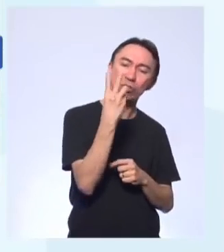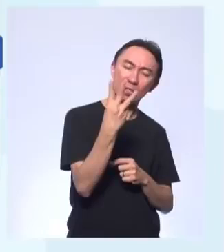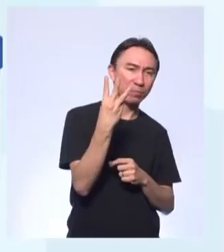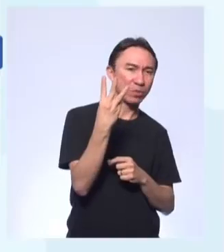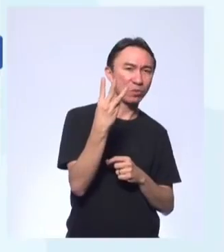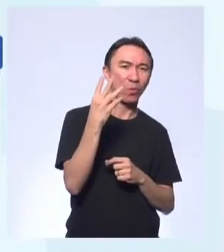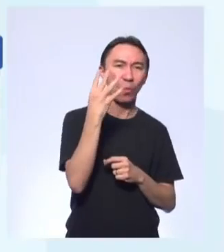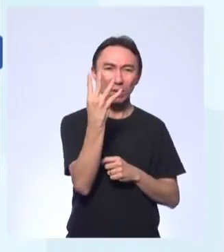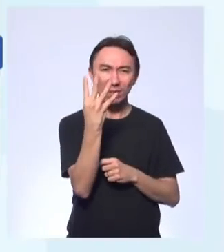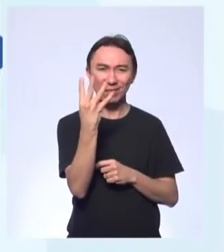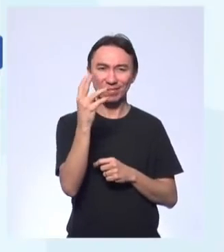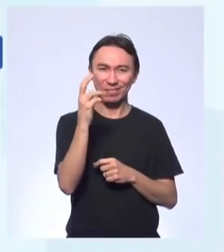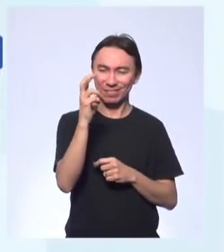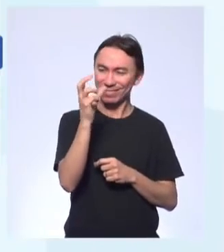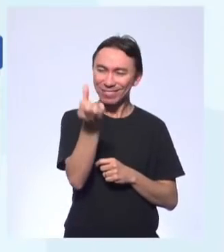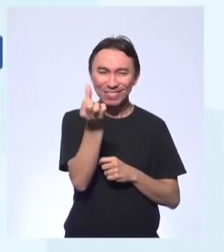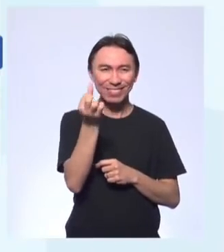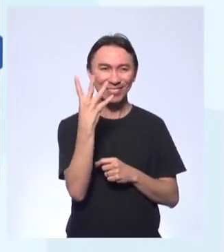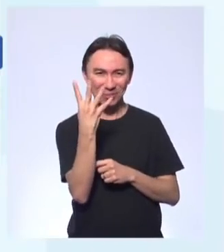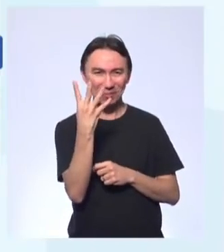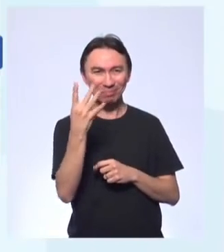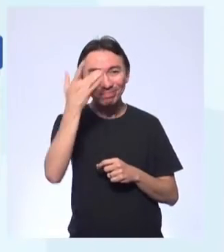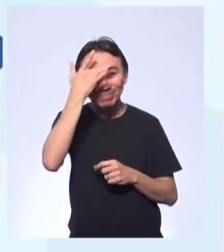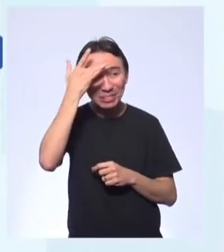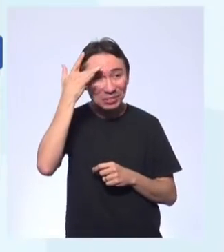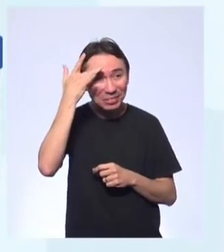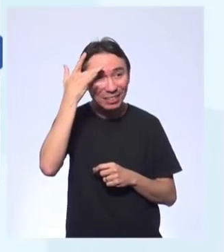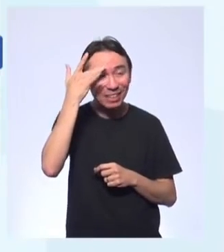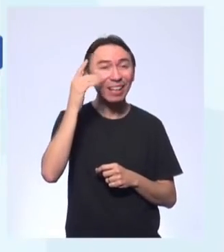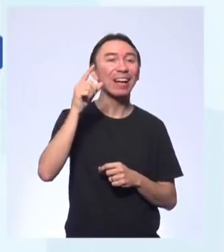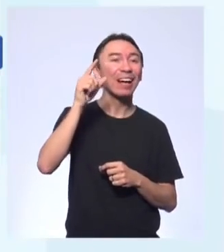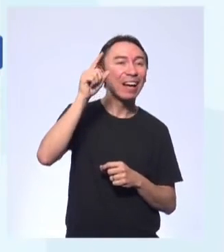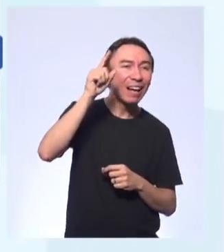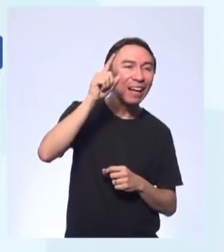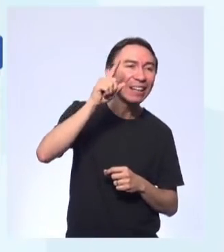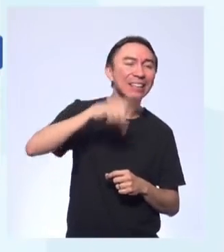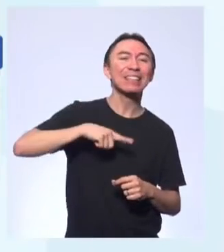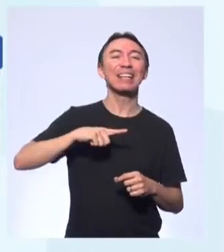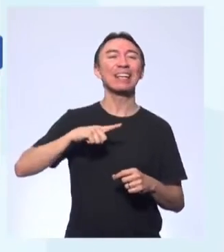23.464 indivíduos aí, a gente tem como causa externa